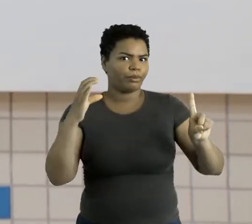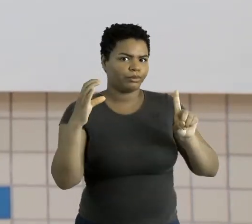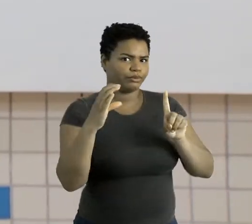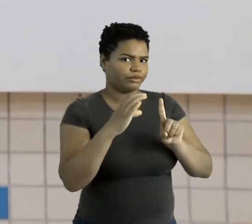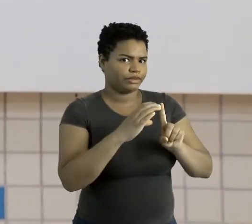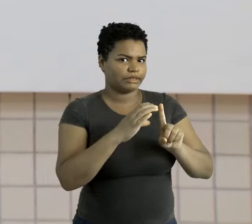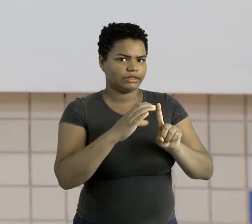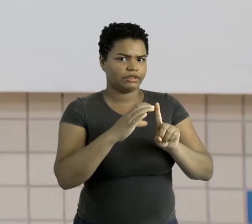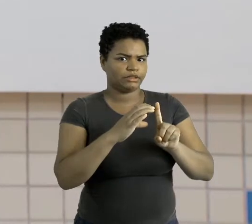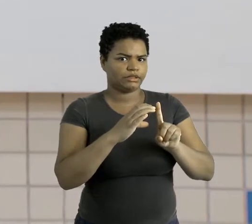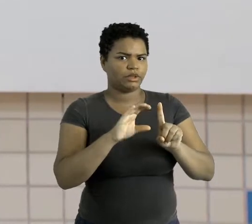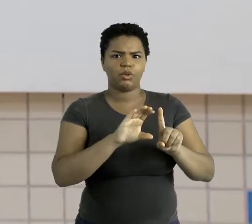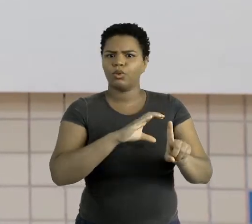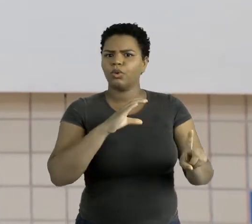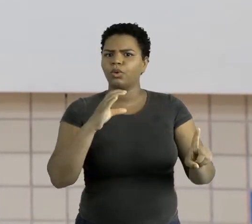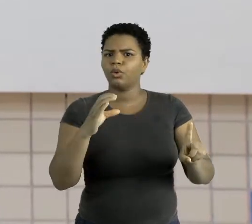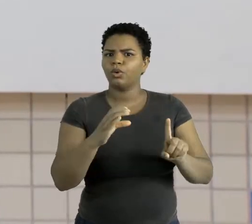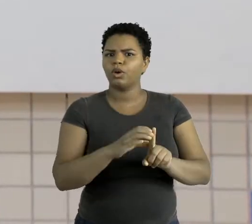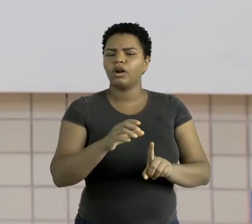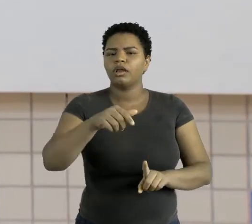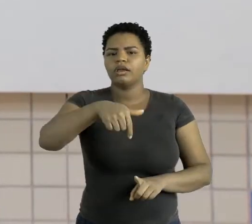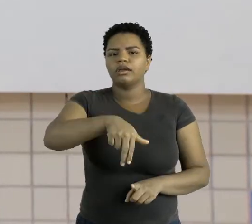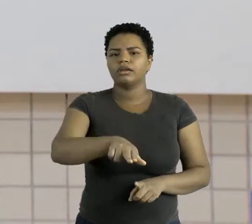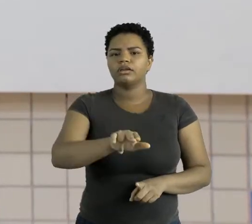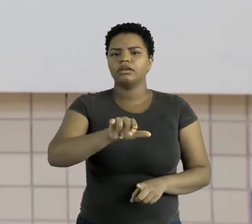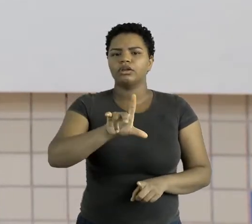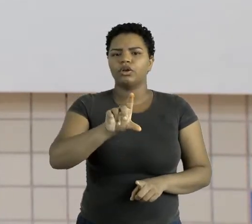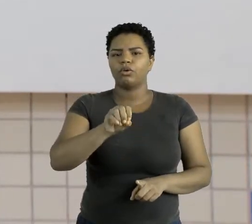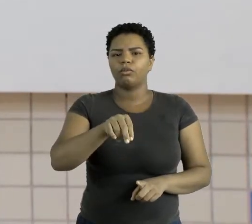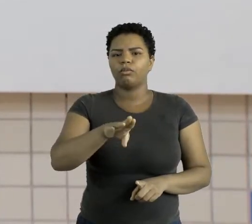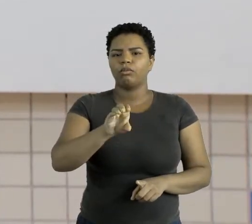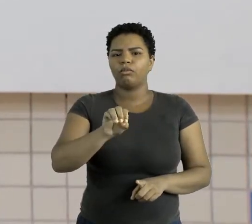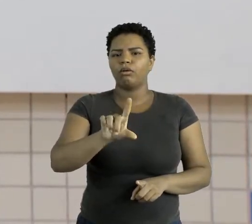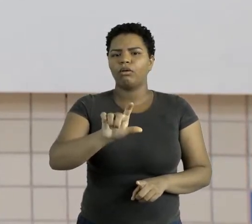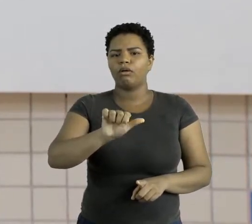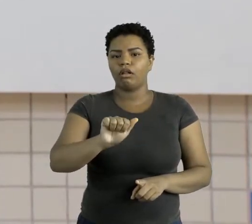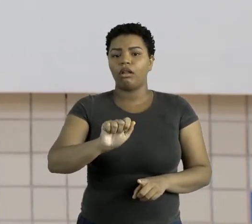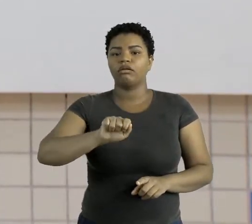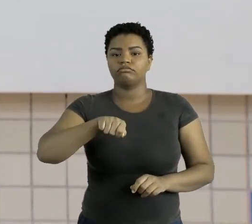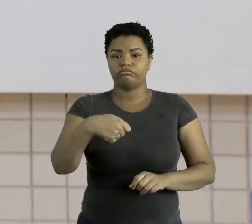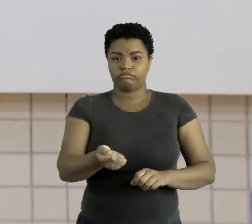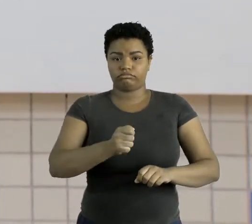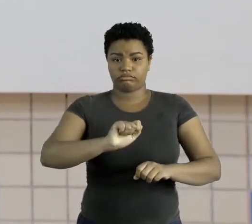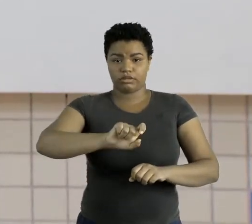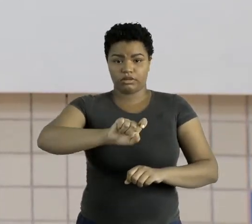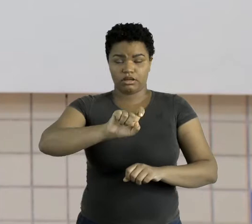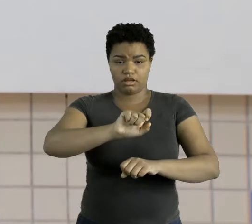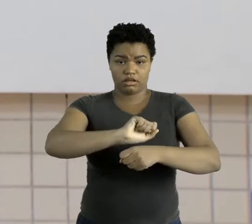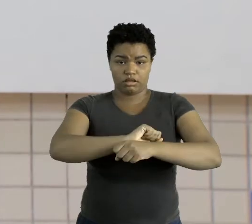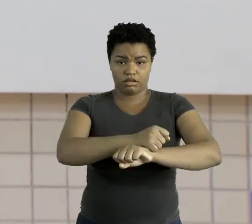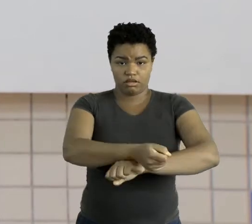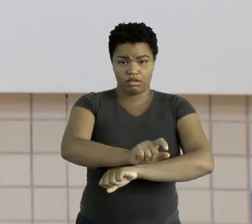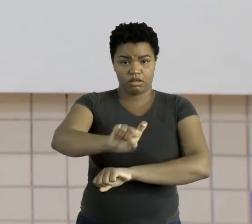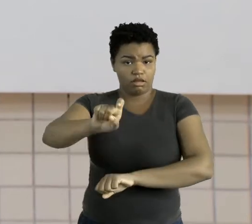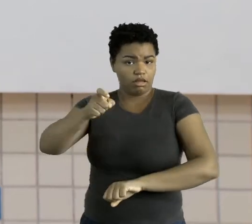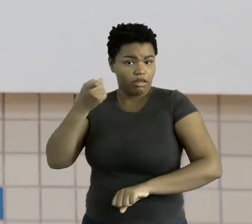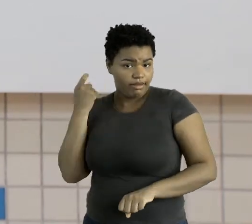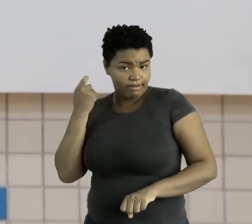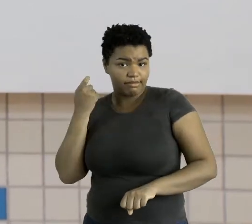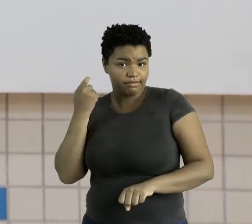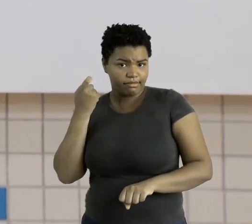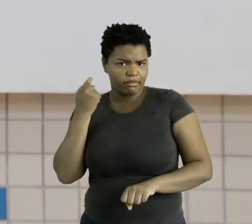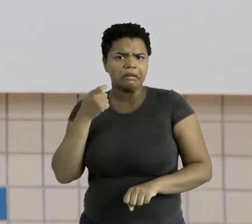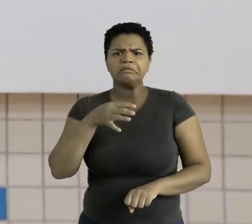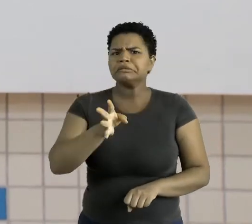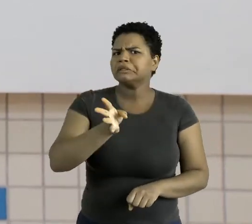chama Comunidade Quilombola. Nós vamos aprender hoje um pouquinho sobre os quilombolas. Você já ouviu falar nesse